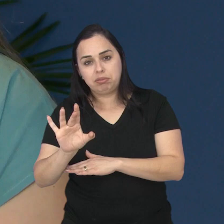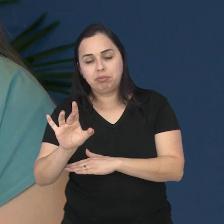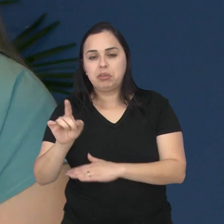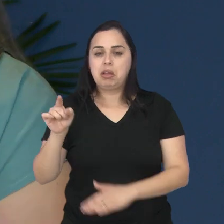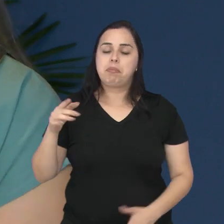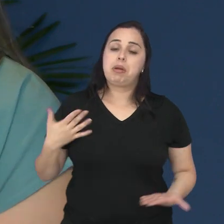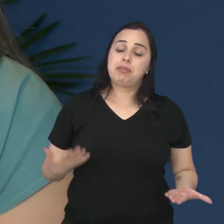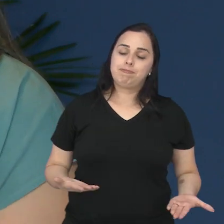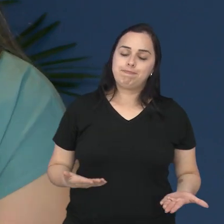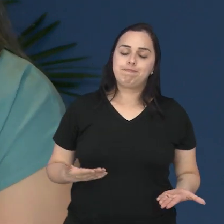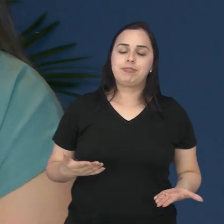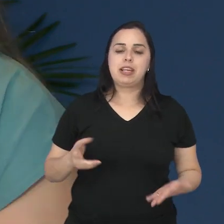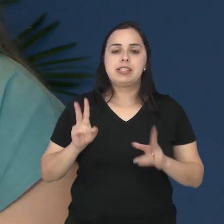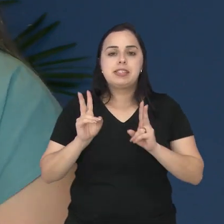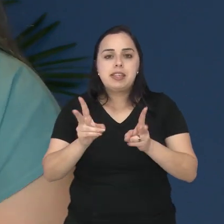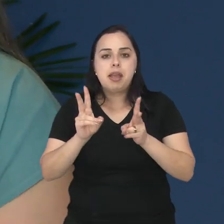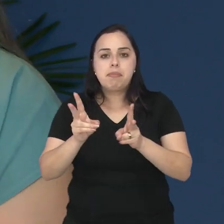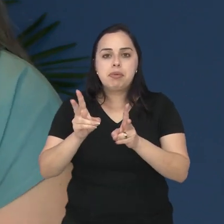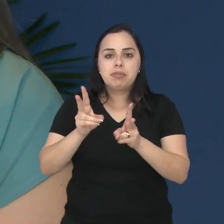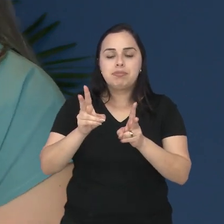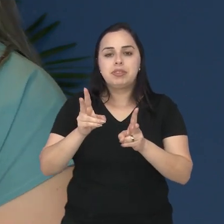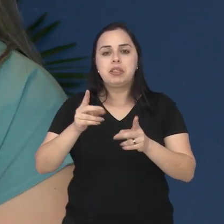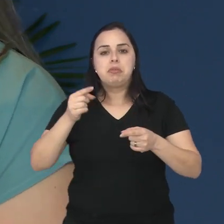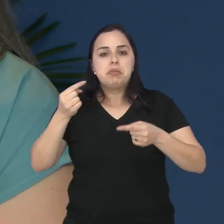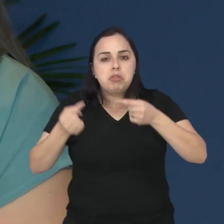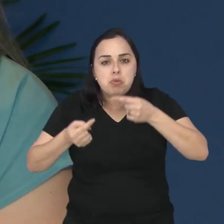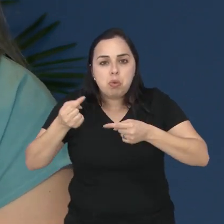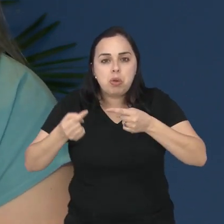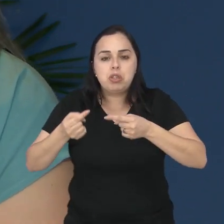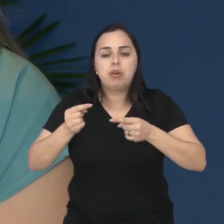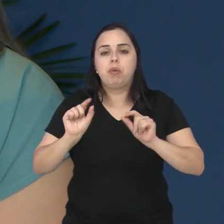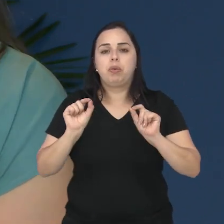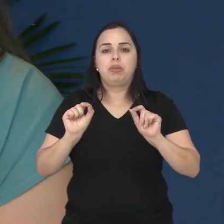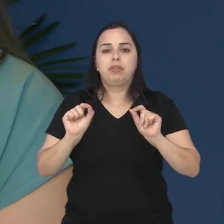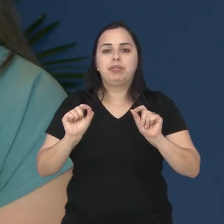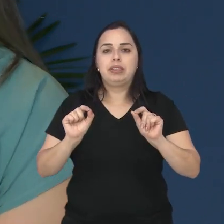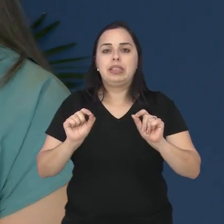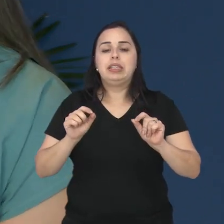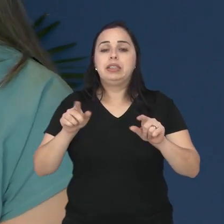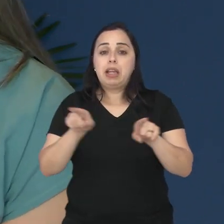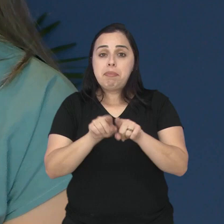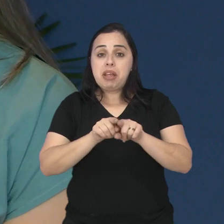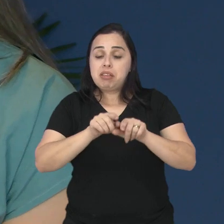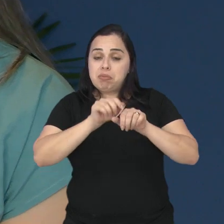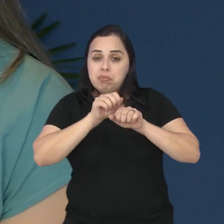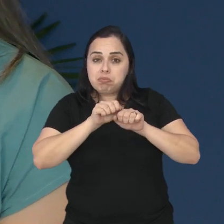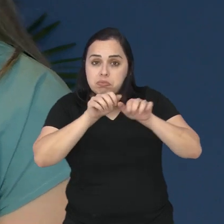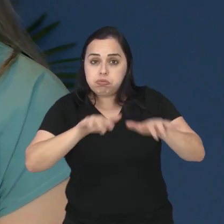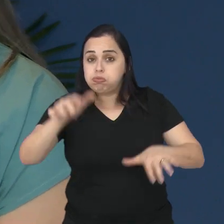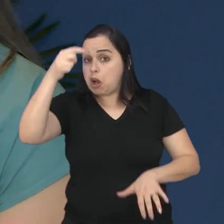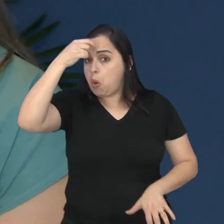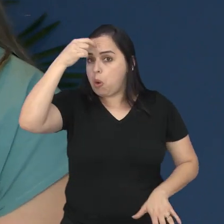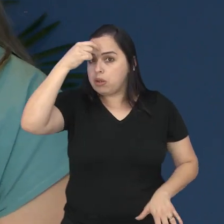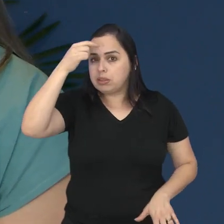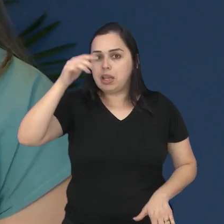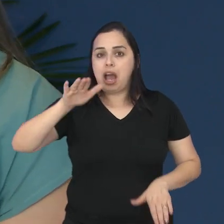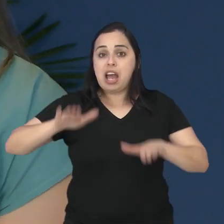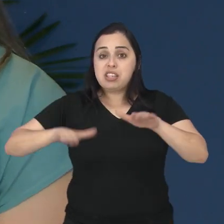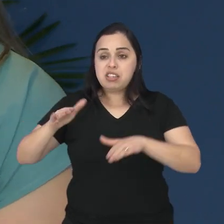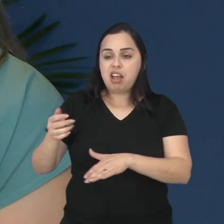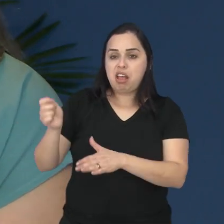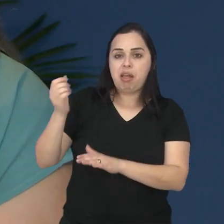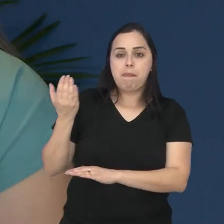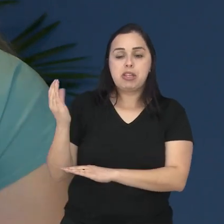E aí eu acho que a gente trazer cada vez mais isso para as discussões inclusive para se tornar consciente porque às vezes as pessoas